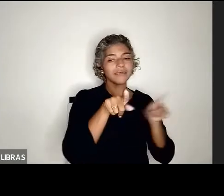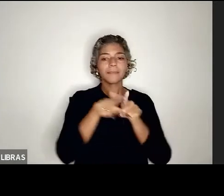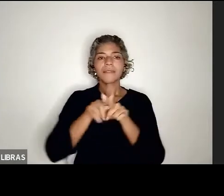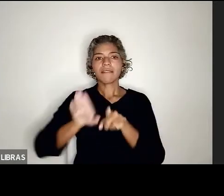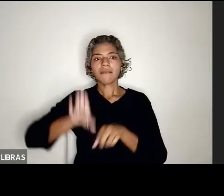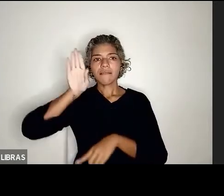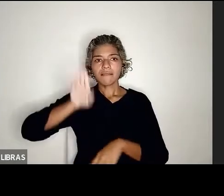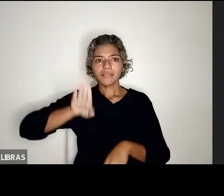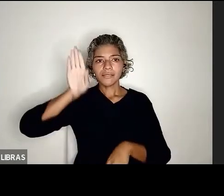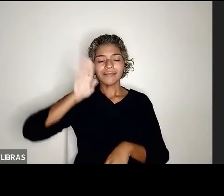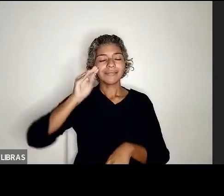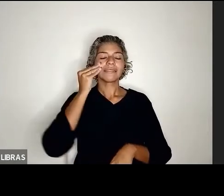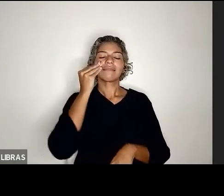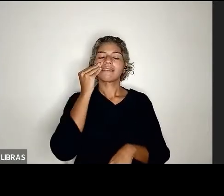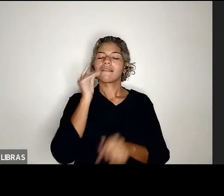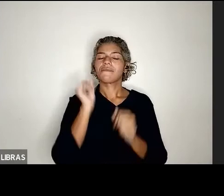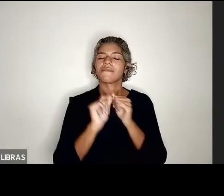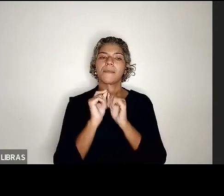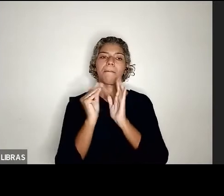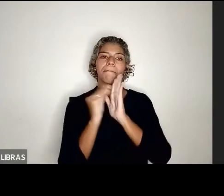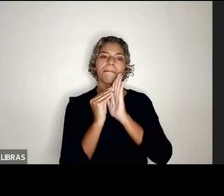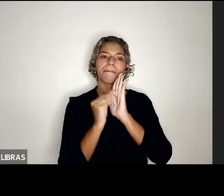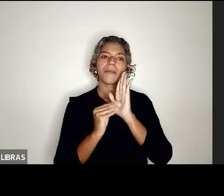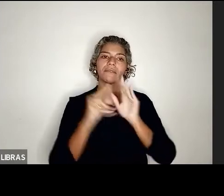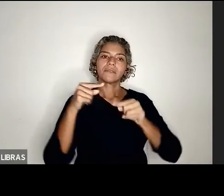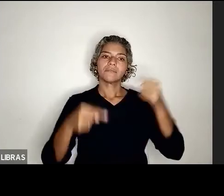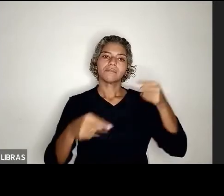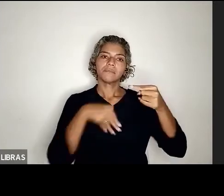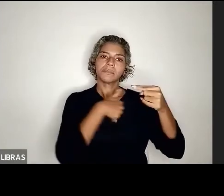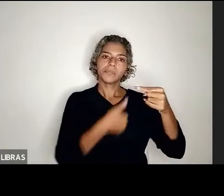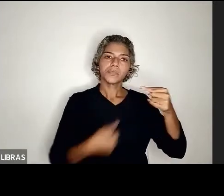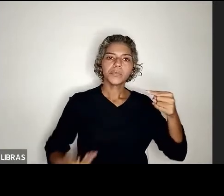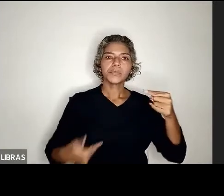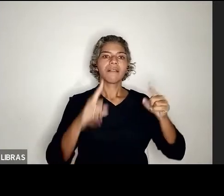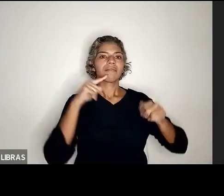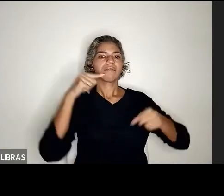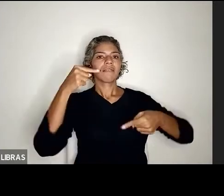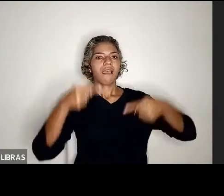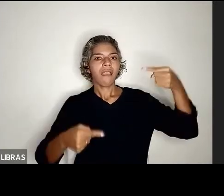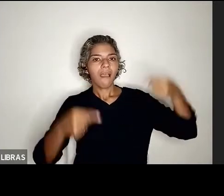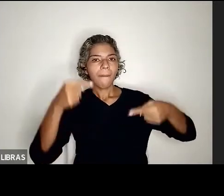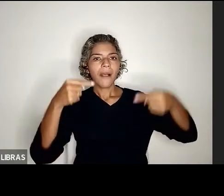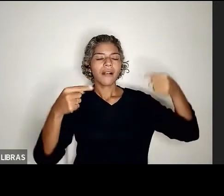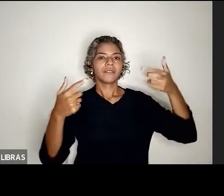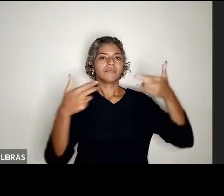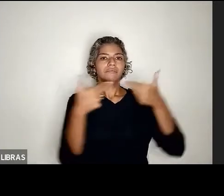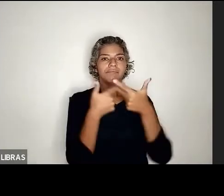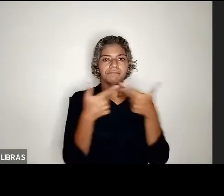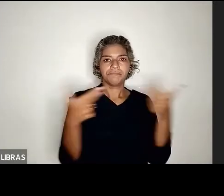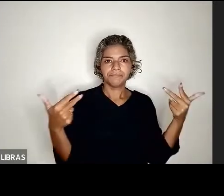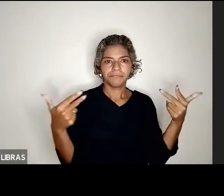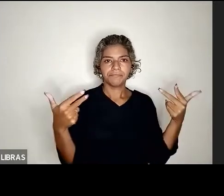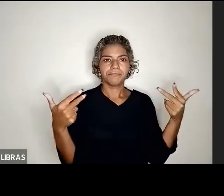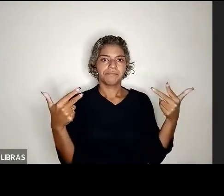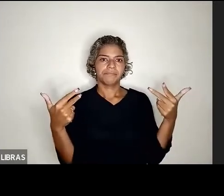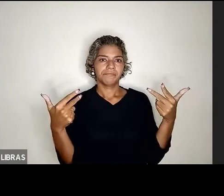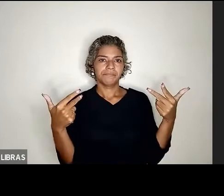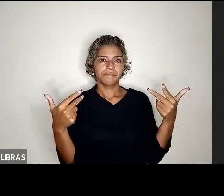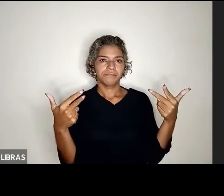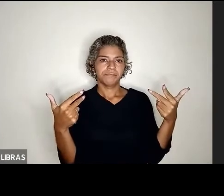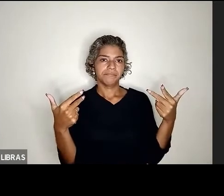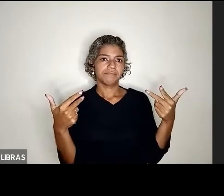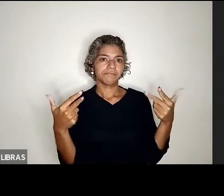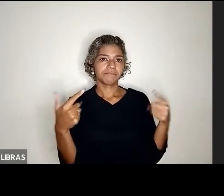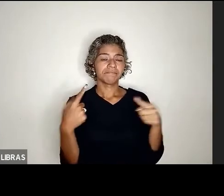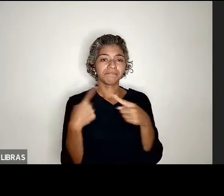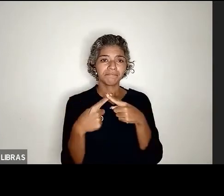pautas, de propor pautas de políticas públicas e debates voltados a pensar desde uma perspectiva de gênero, tanto pensando na política